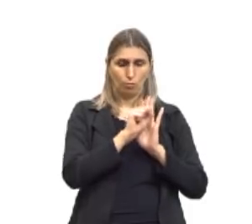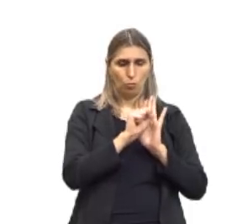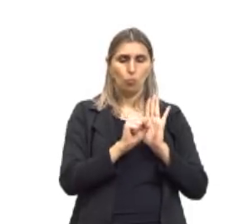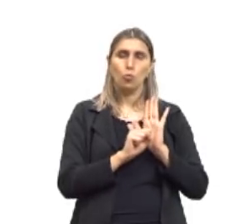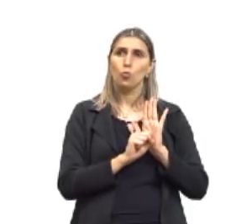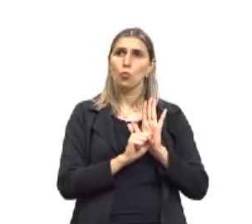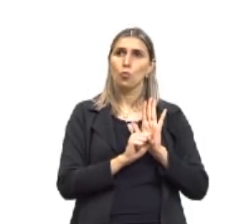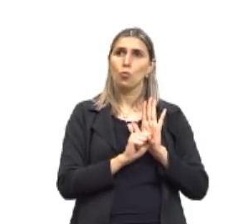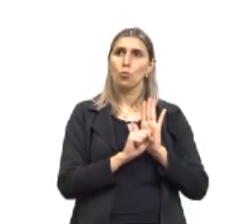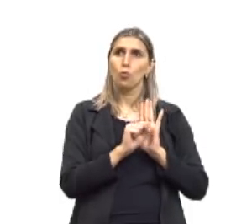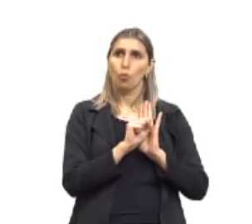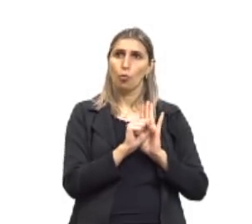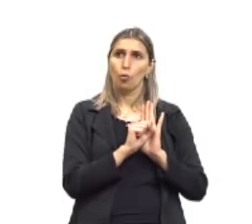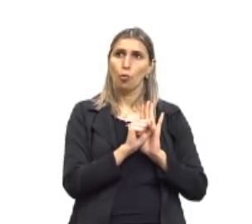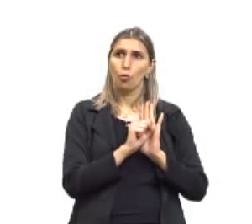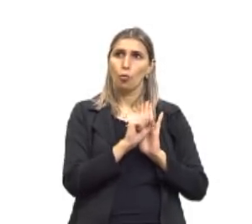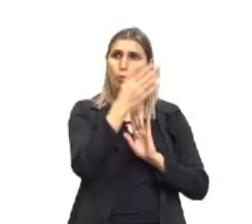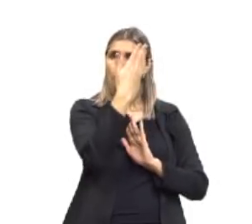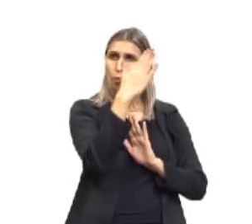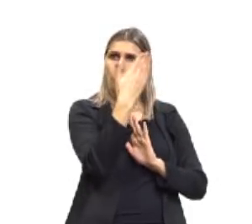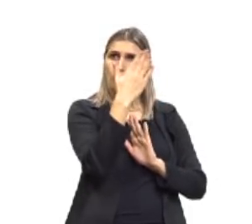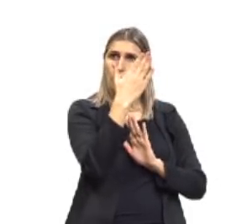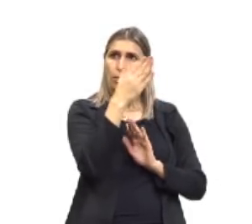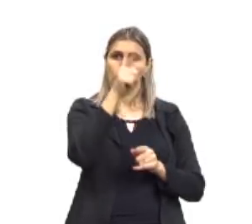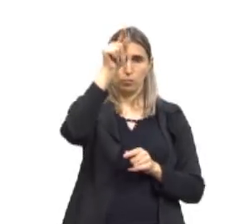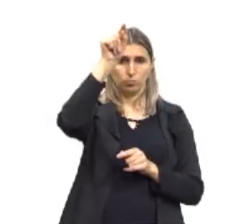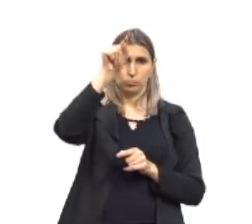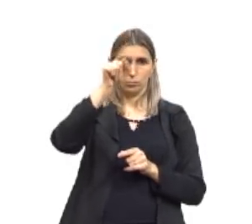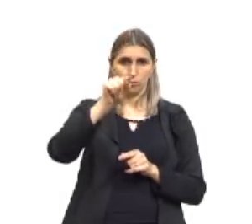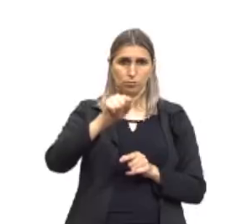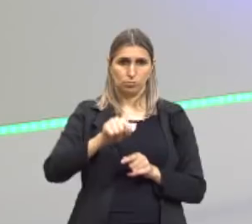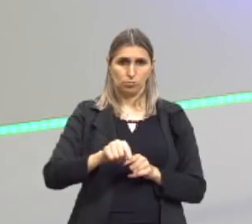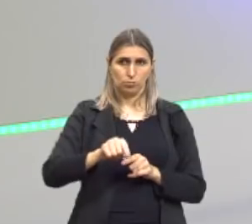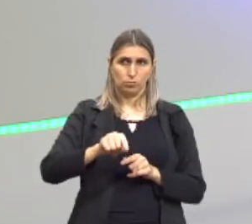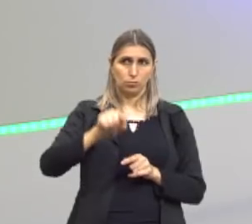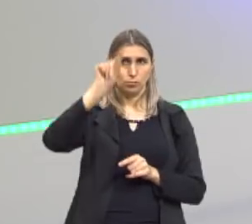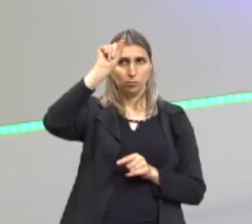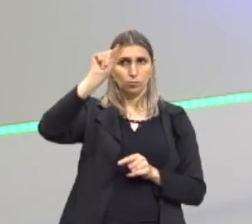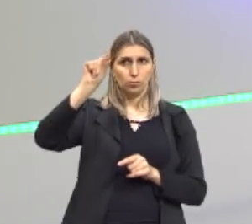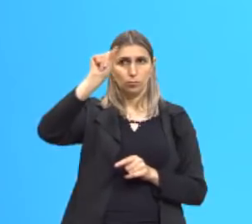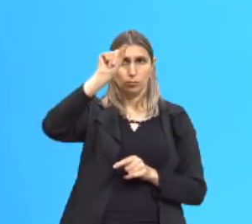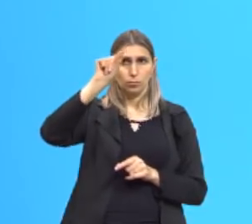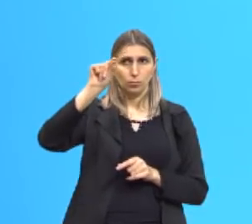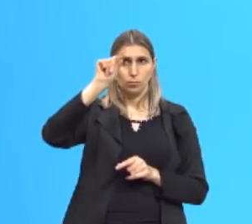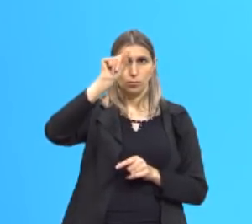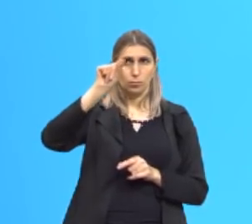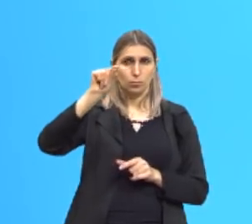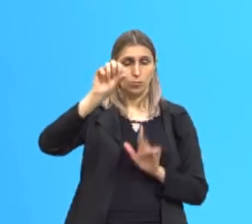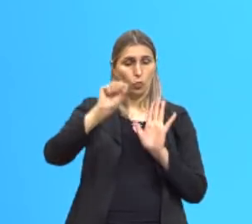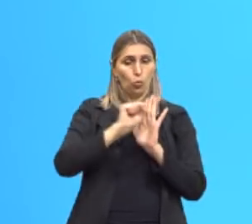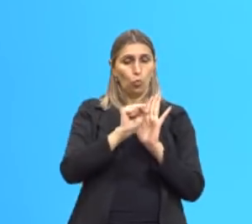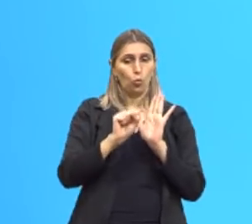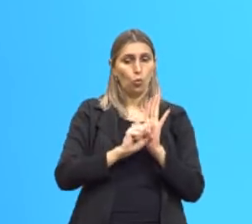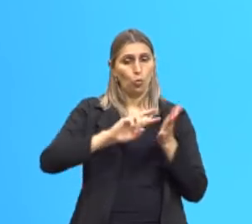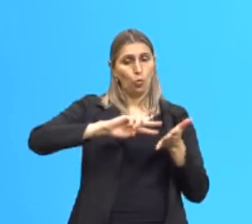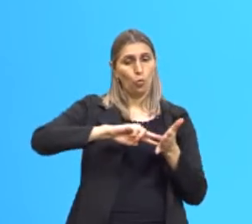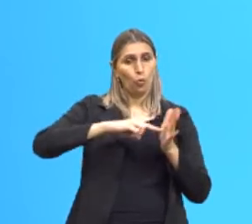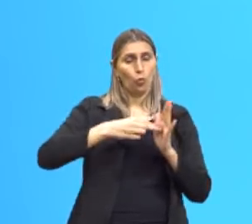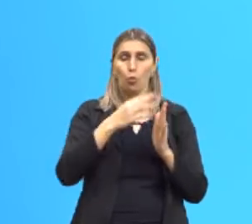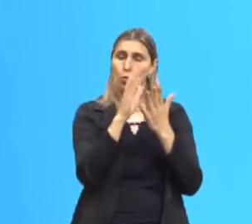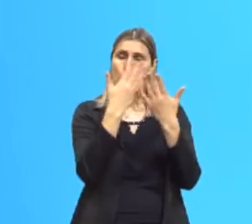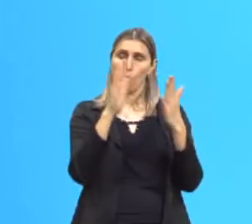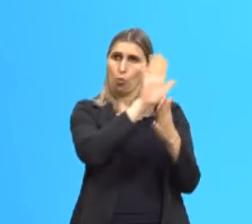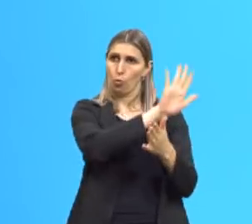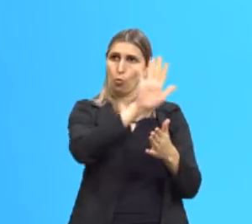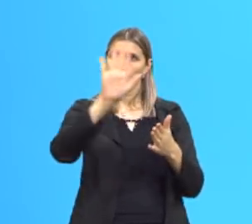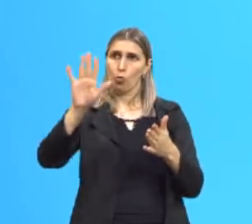do espelho plano é essa linha aqui com essas franjinhas aqui para trás, onde a parte